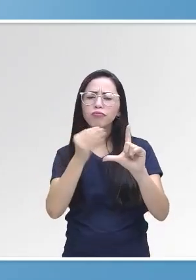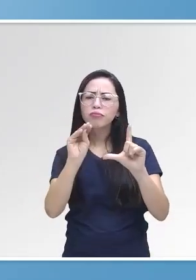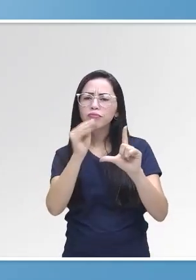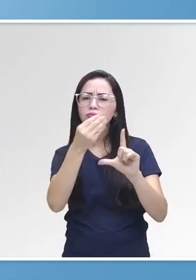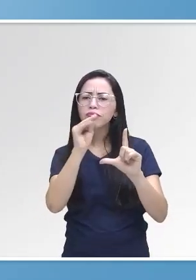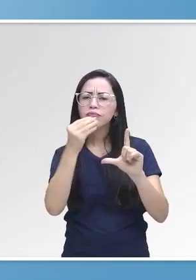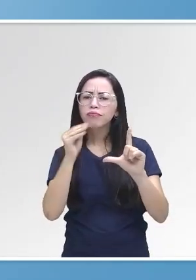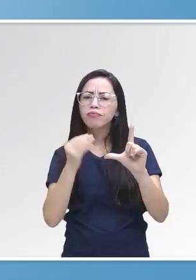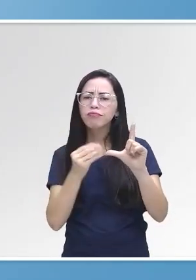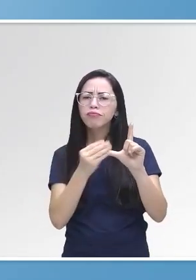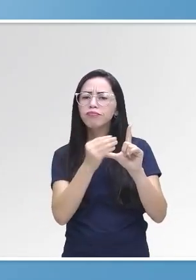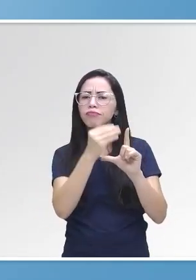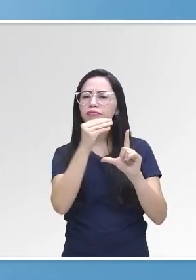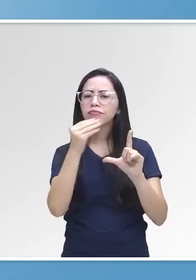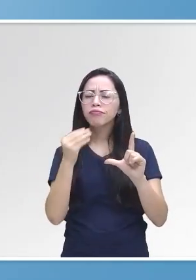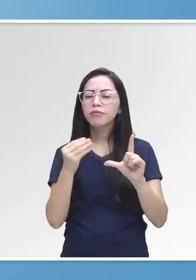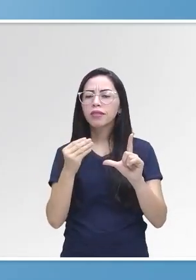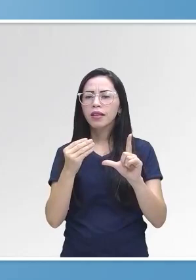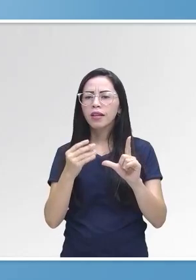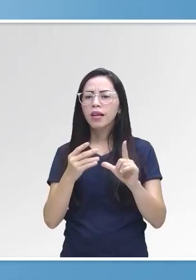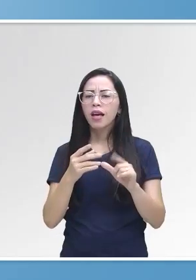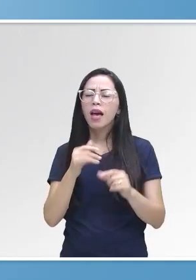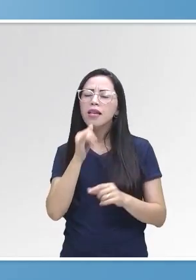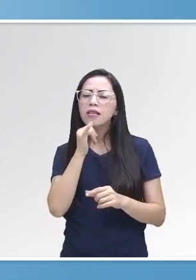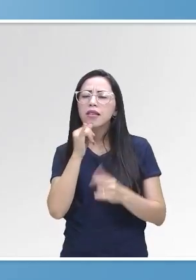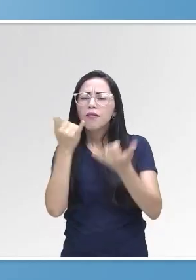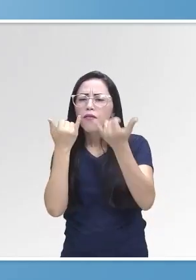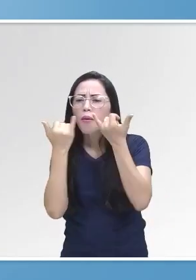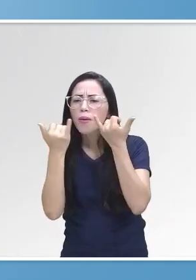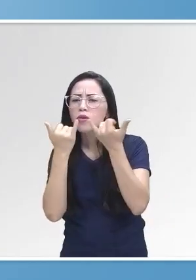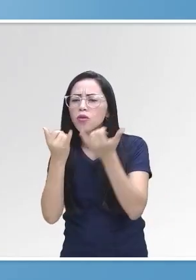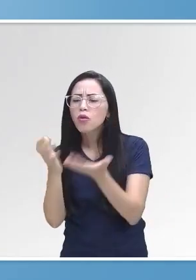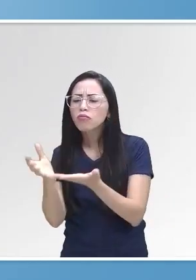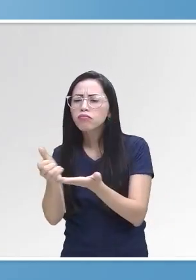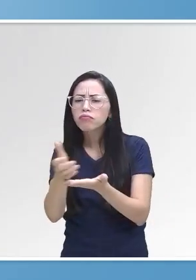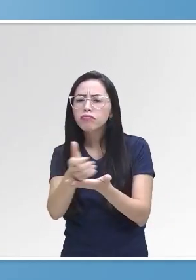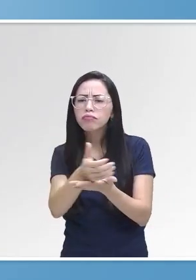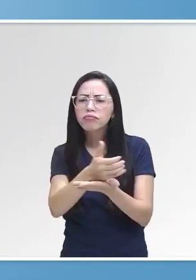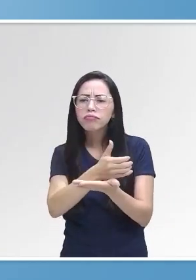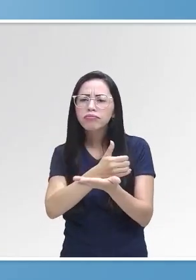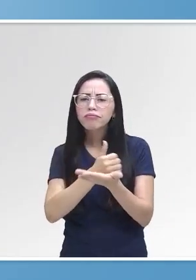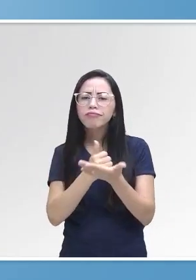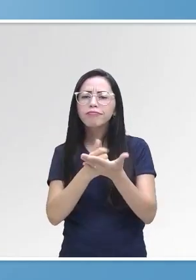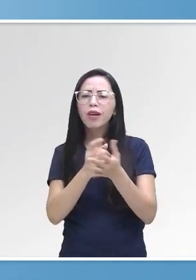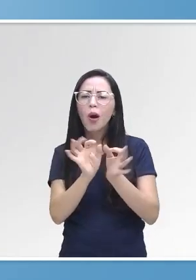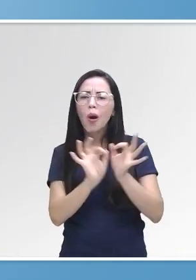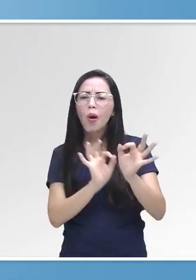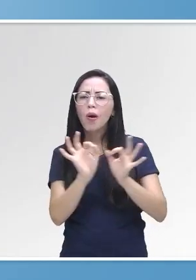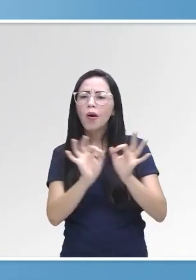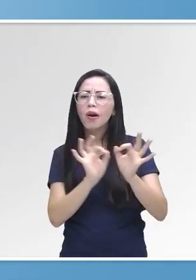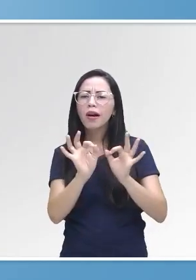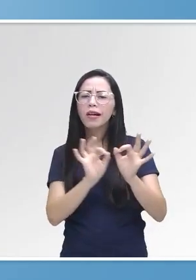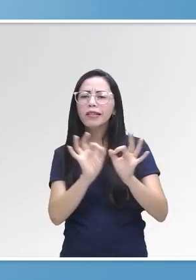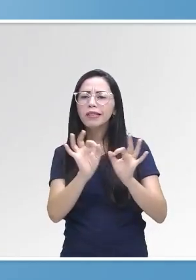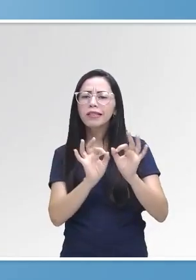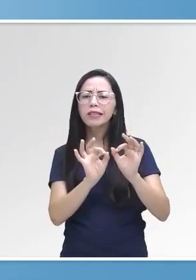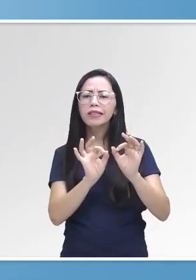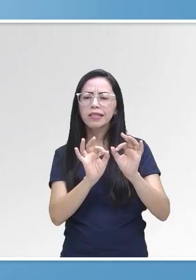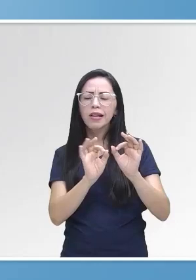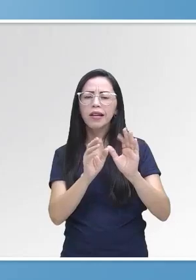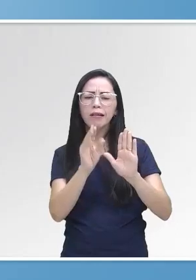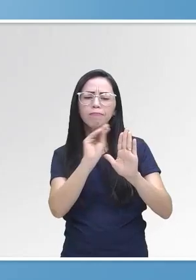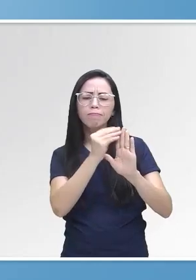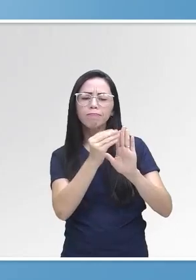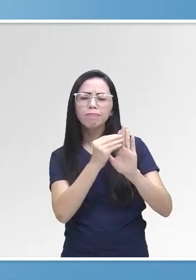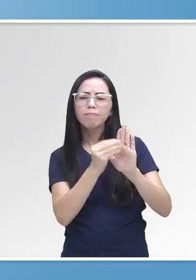a gente coleta Aquele monte de informações e a gente coloca a mim para que não colocar um monte de número